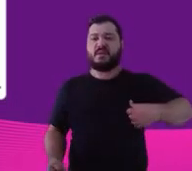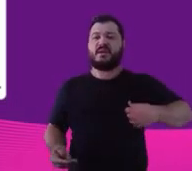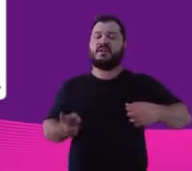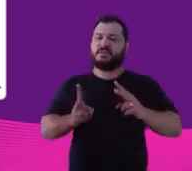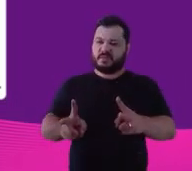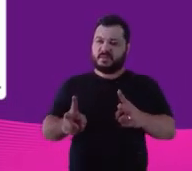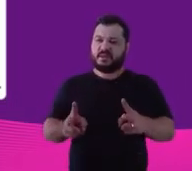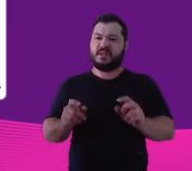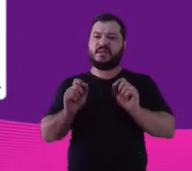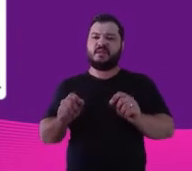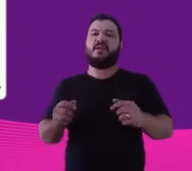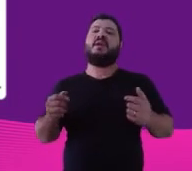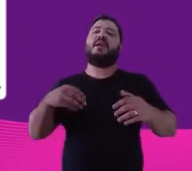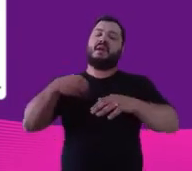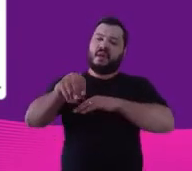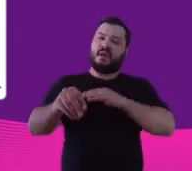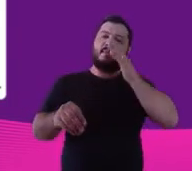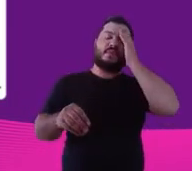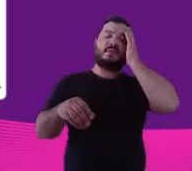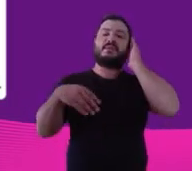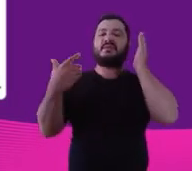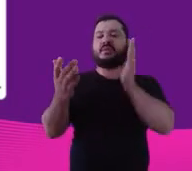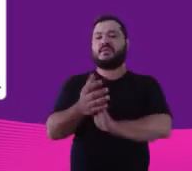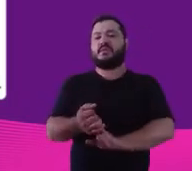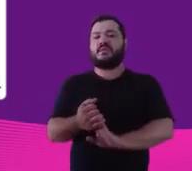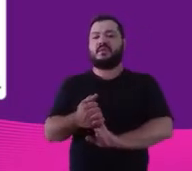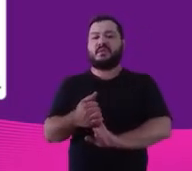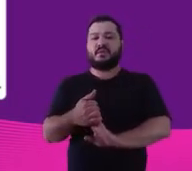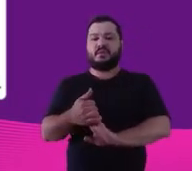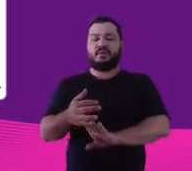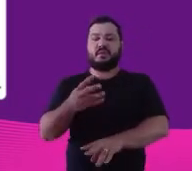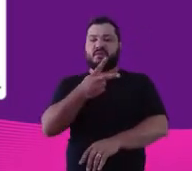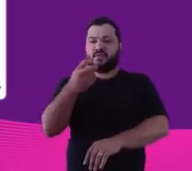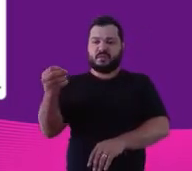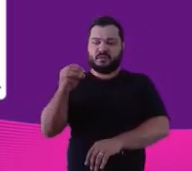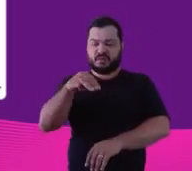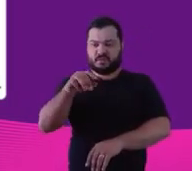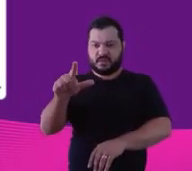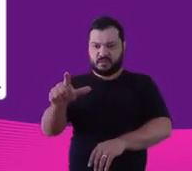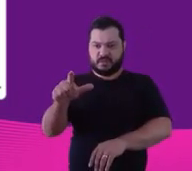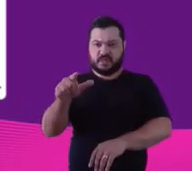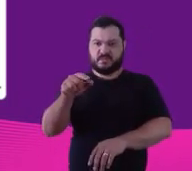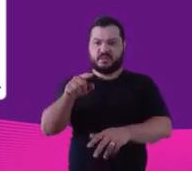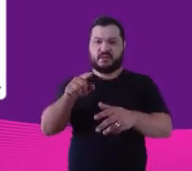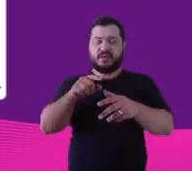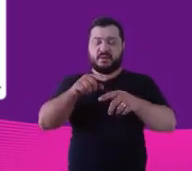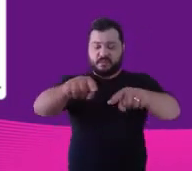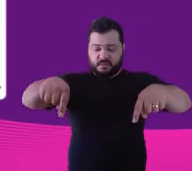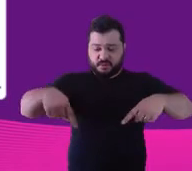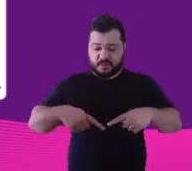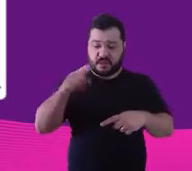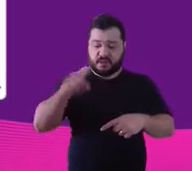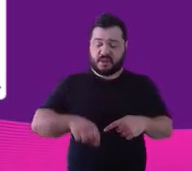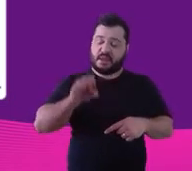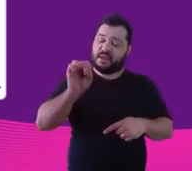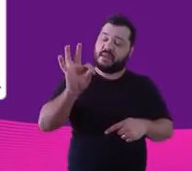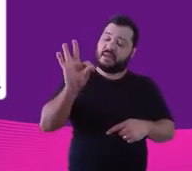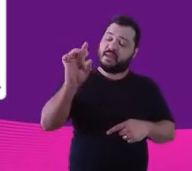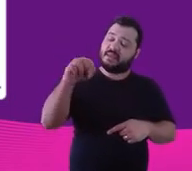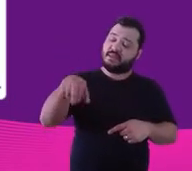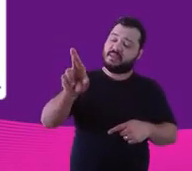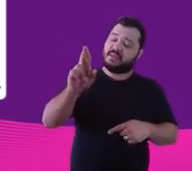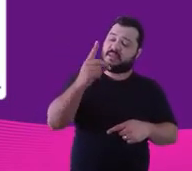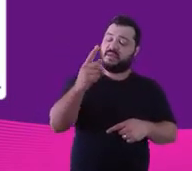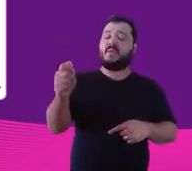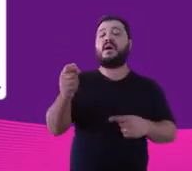permanece sendo a recomendação então fazer o melhor falando 200 miligramas por metro quadrado é o stand com grau de evidência um